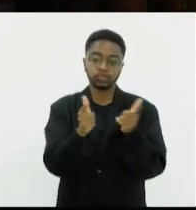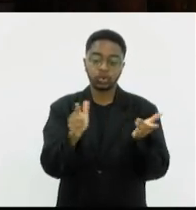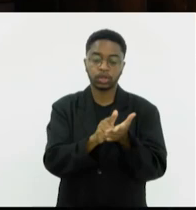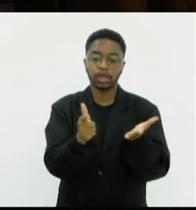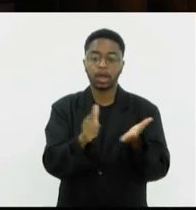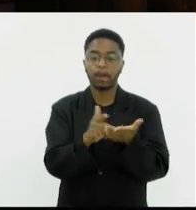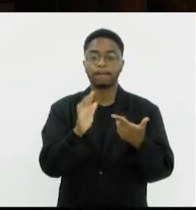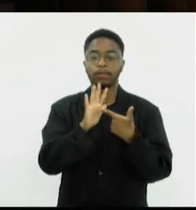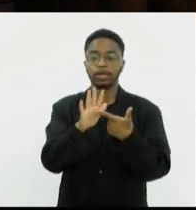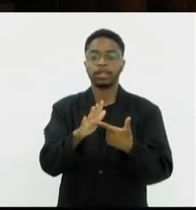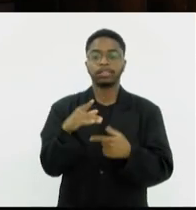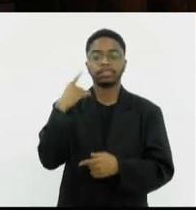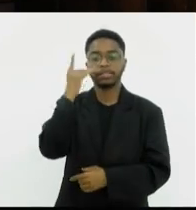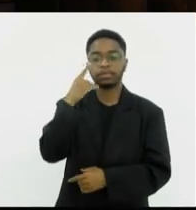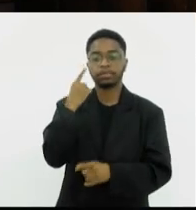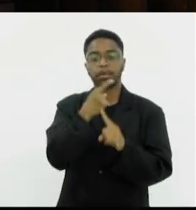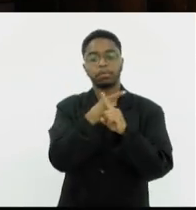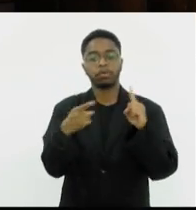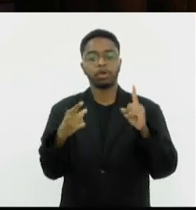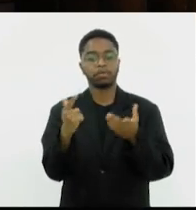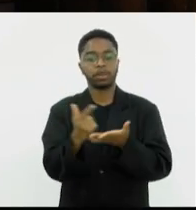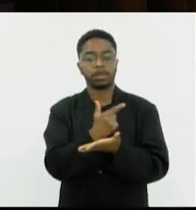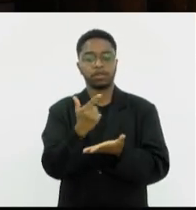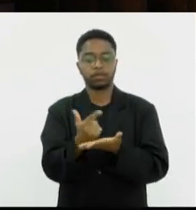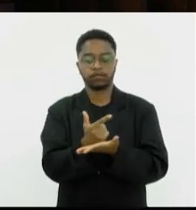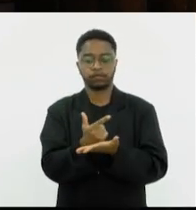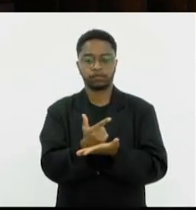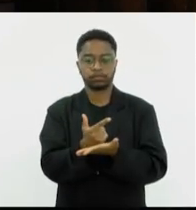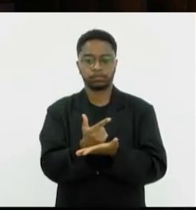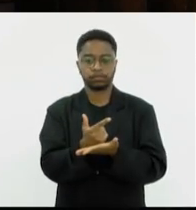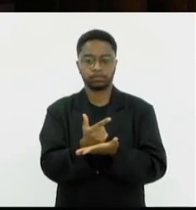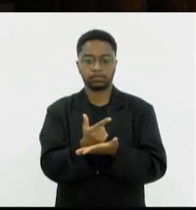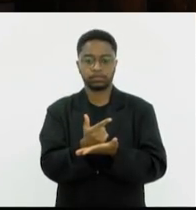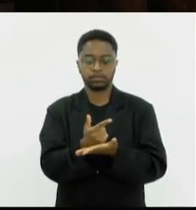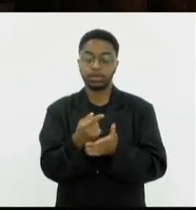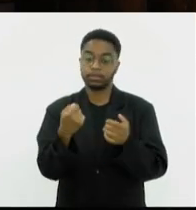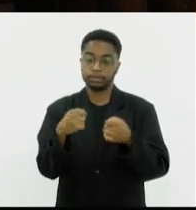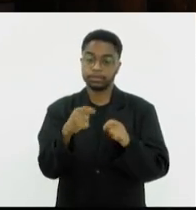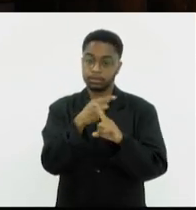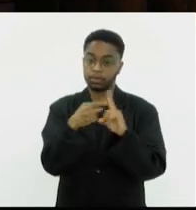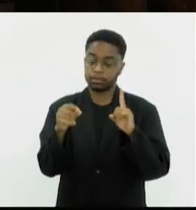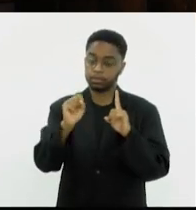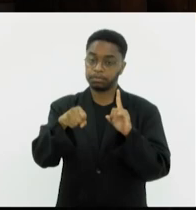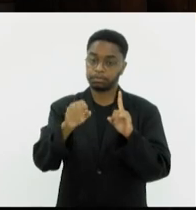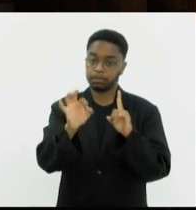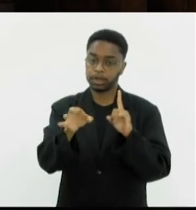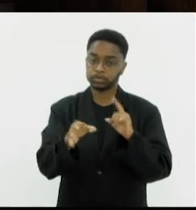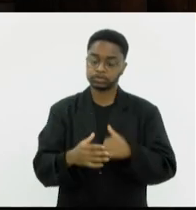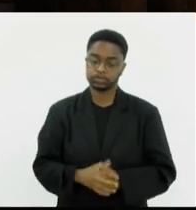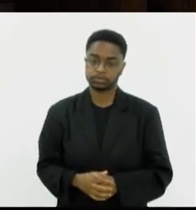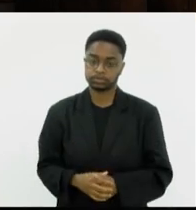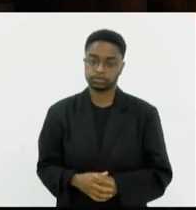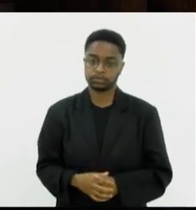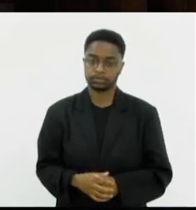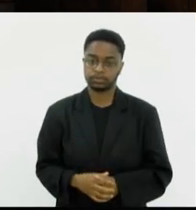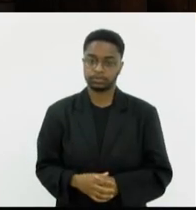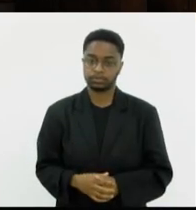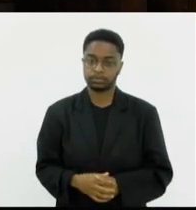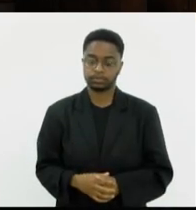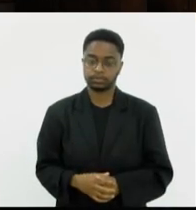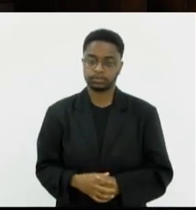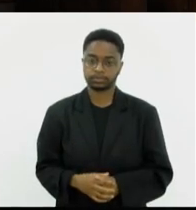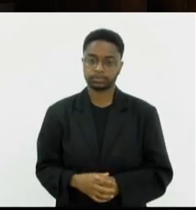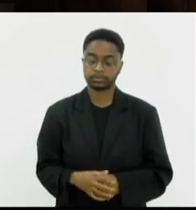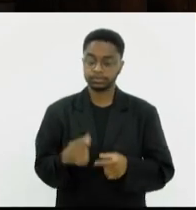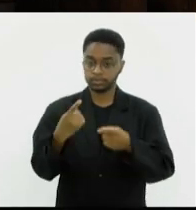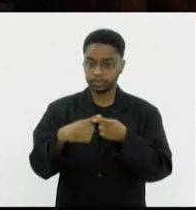Deputado, censura, livro. Deveria ser censurado mesmo. Porque